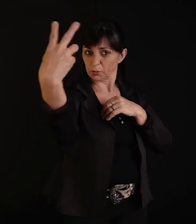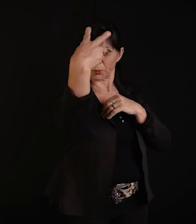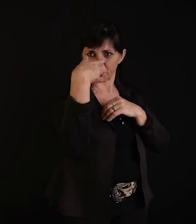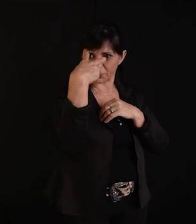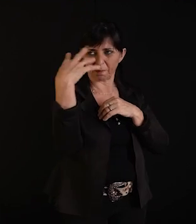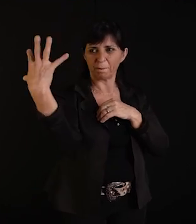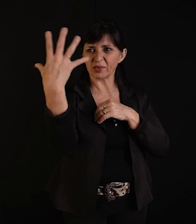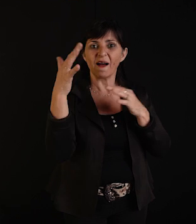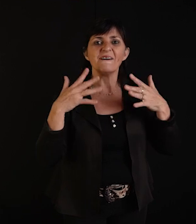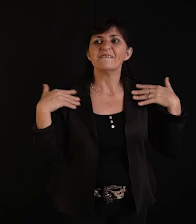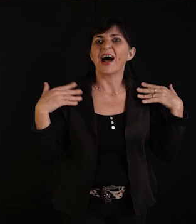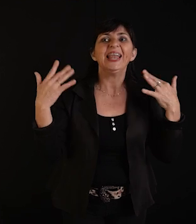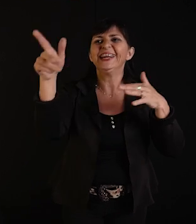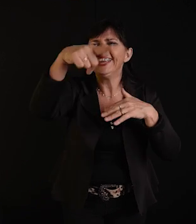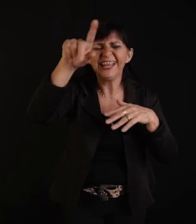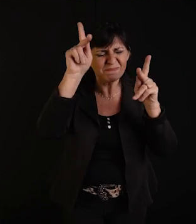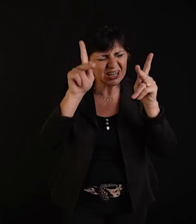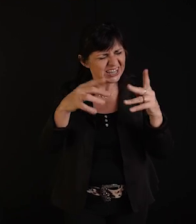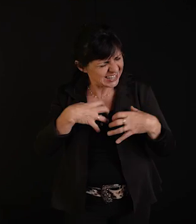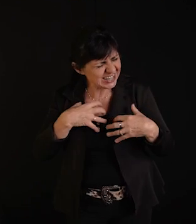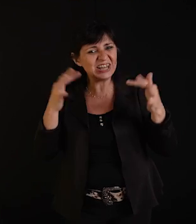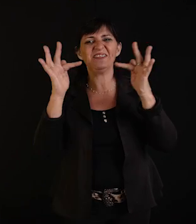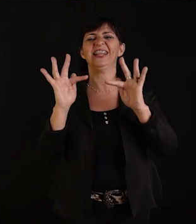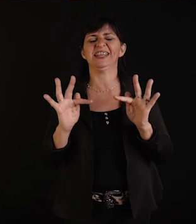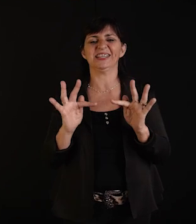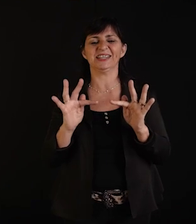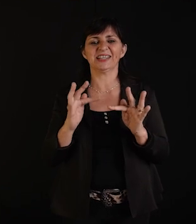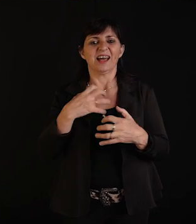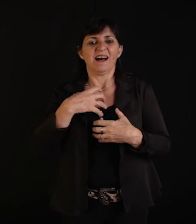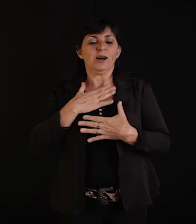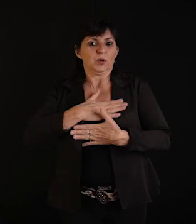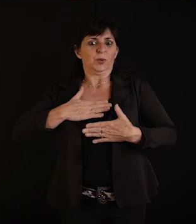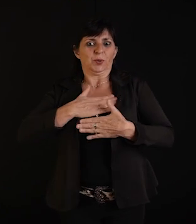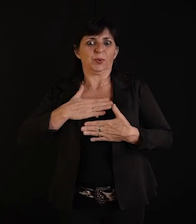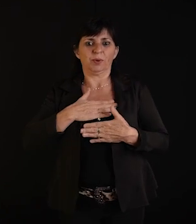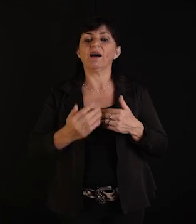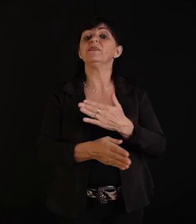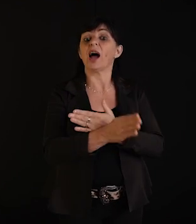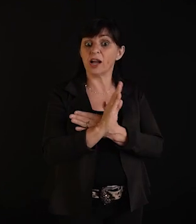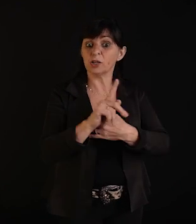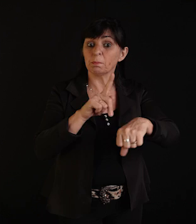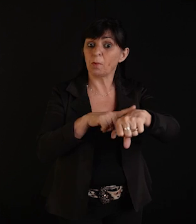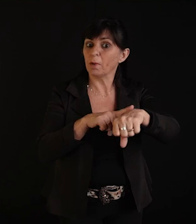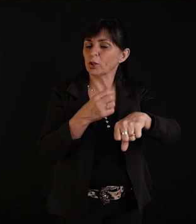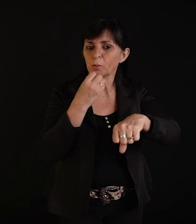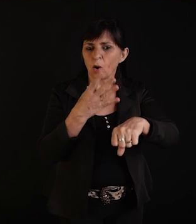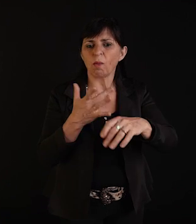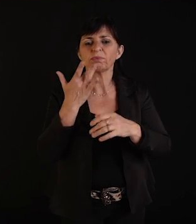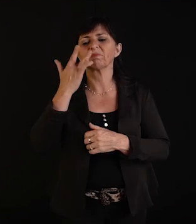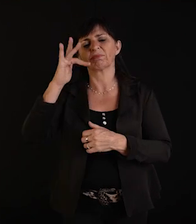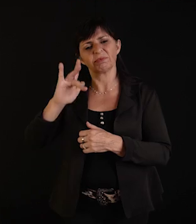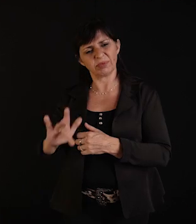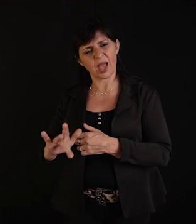principalmente, para o público, e é satisfatório. Ah, mas a viagem tem muitos momentos bons. fazer um chimarrão à tarde, passar